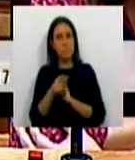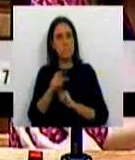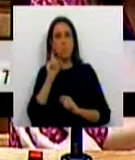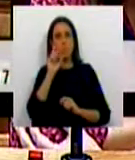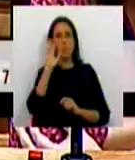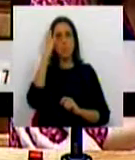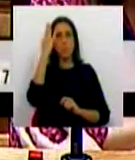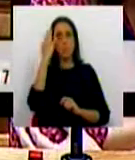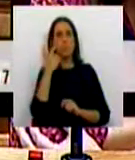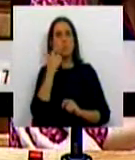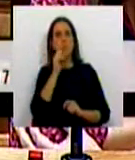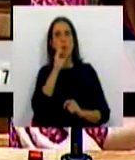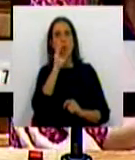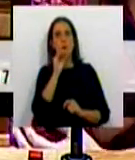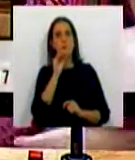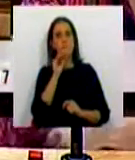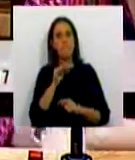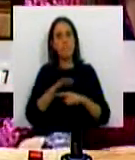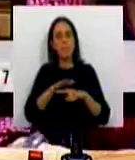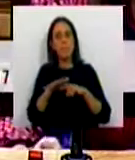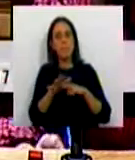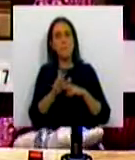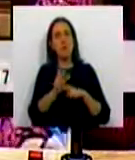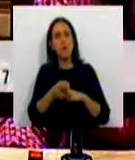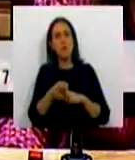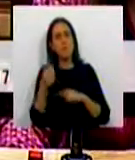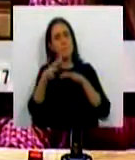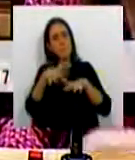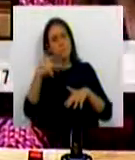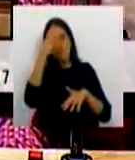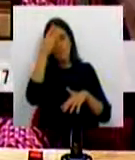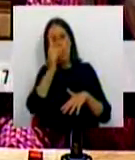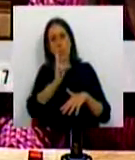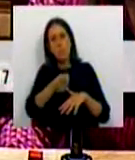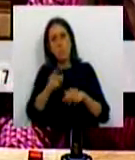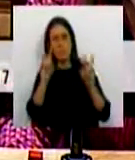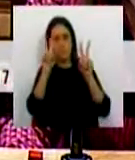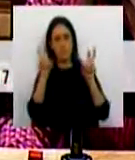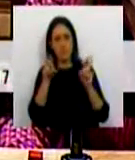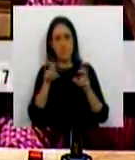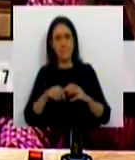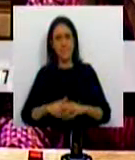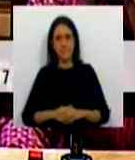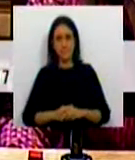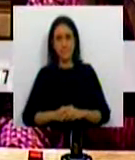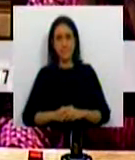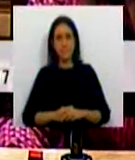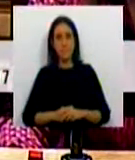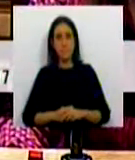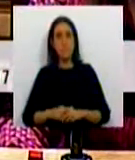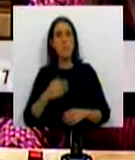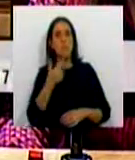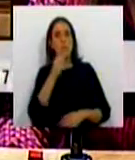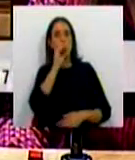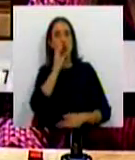importante conhecer o impacto, a posição do Parlamento nesta matéria. É necessário